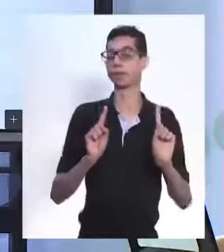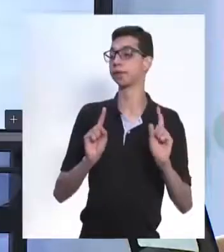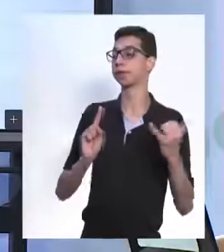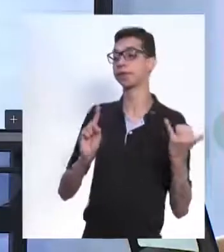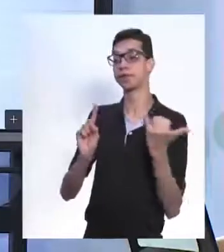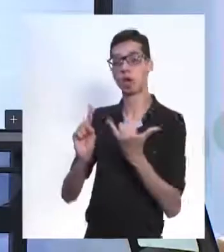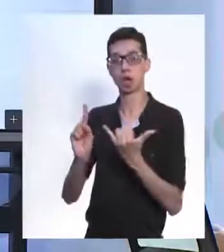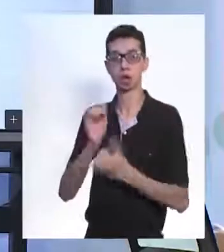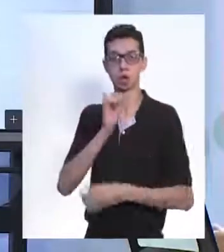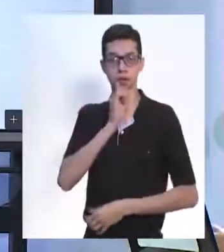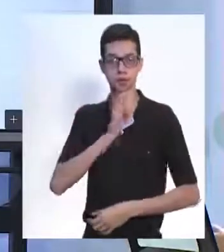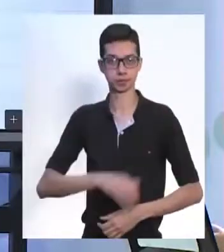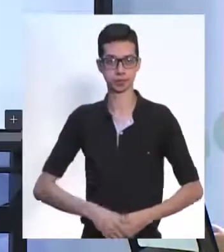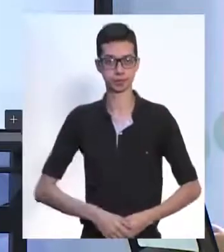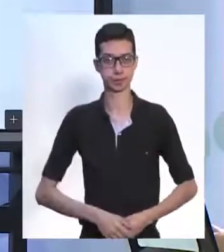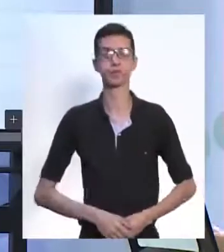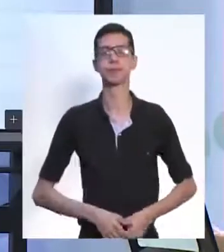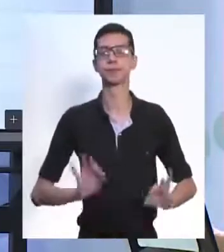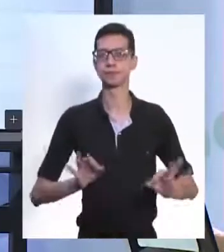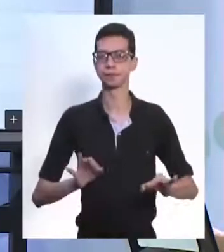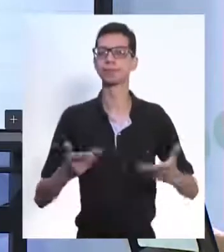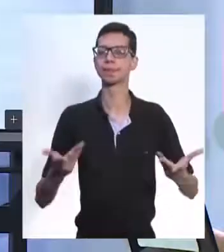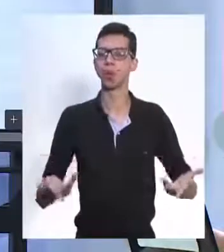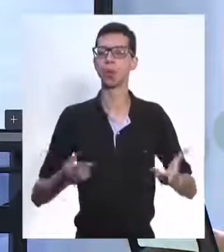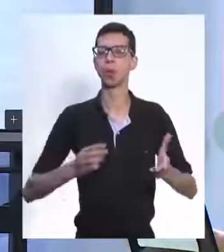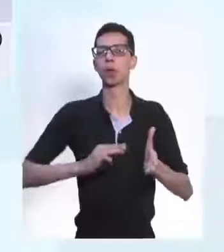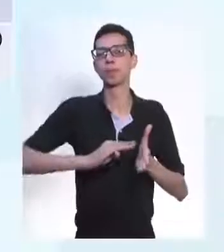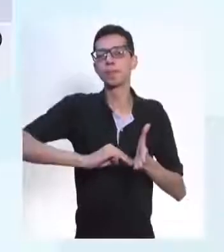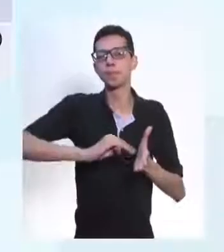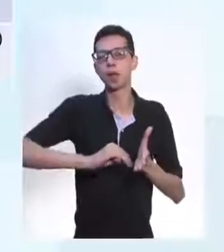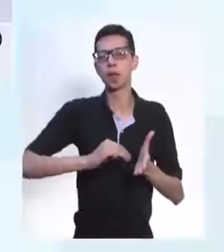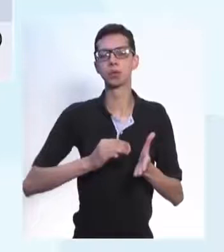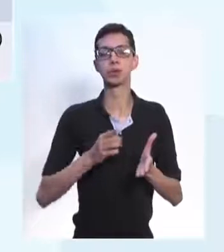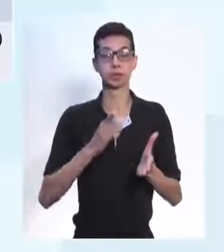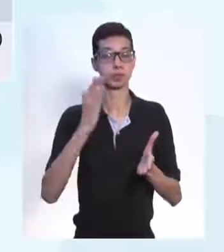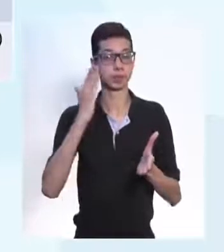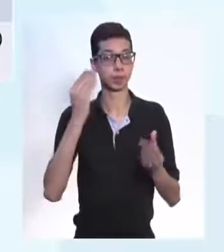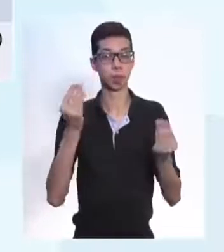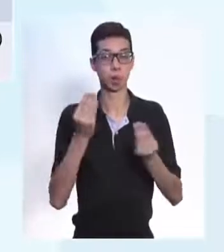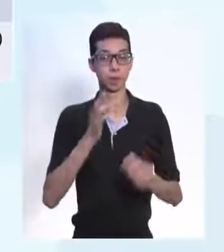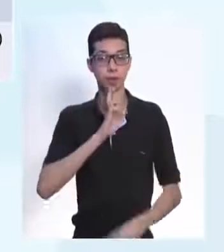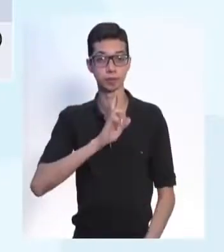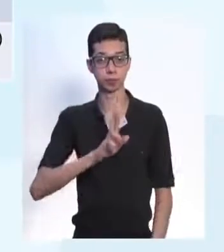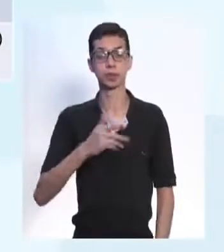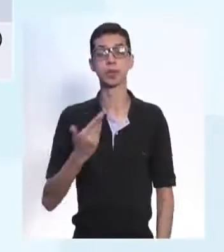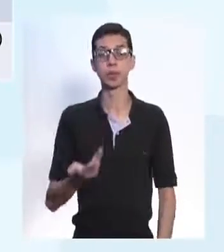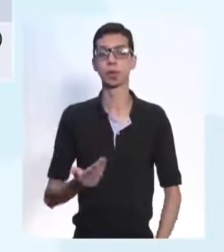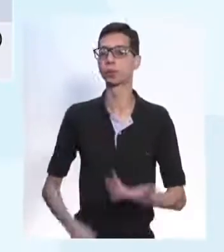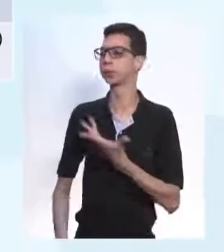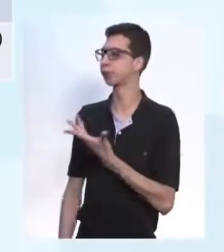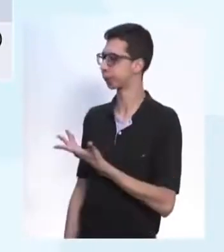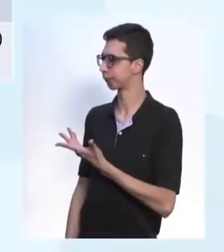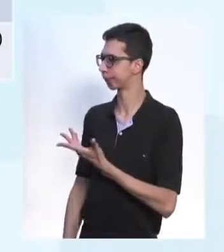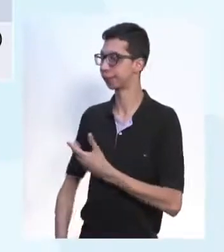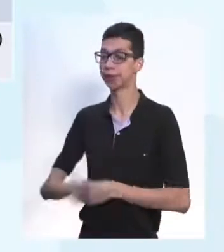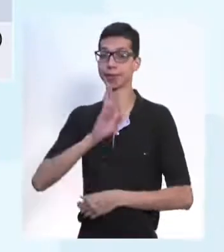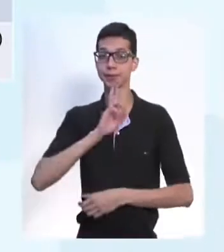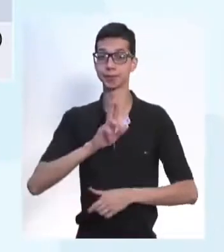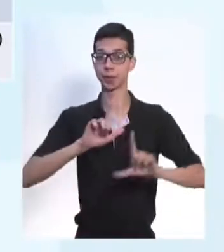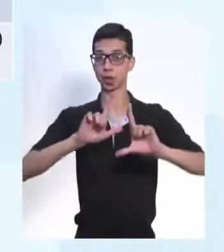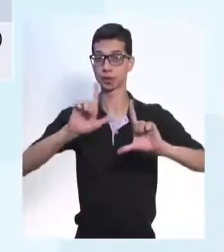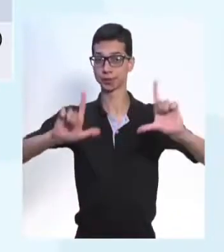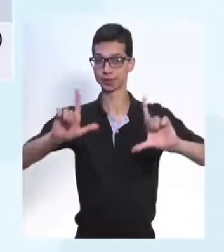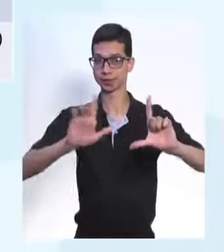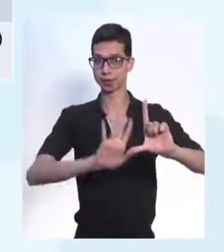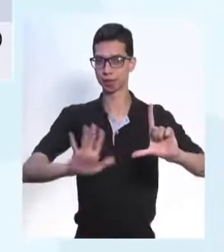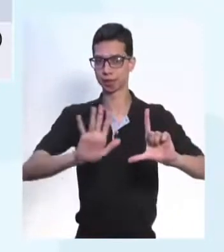uma ferramenta, né? Um método aí de como vocês poderiam responder. Então, na telinha de vocês, a resposta seria o quê? Então, a cada